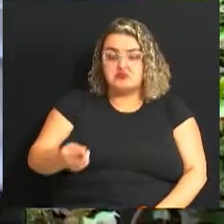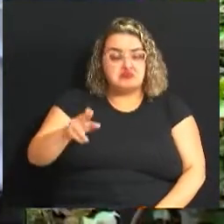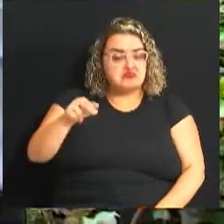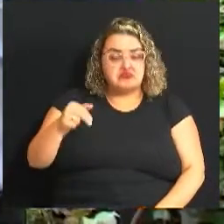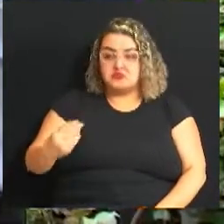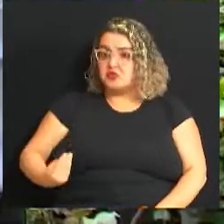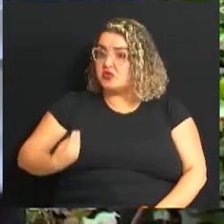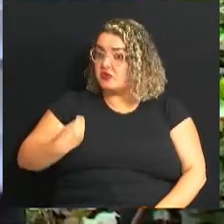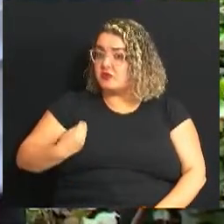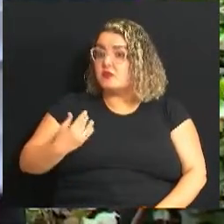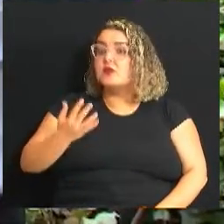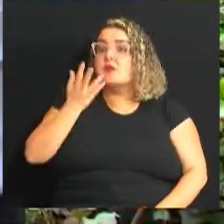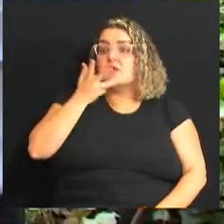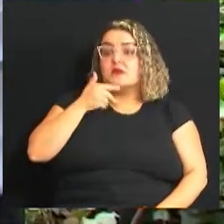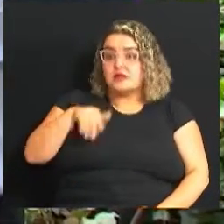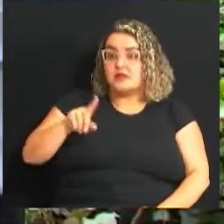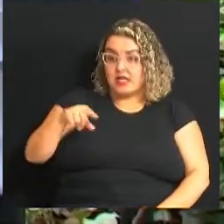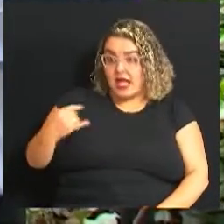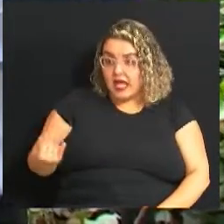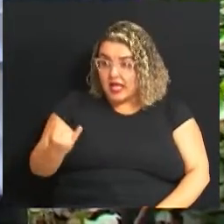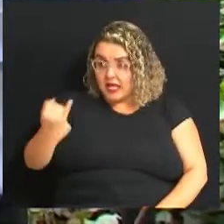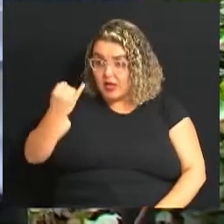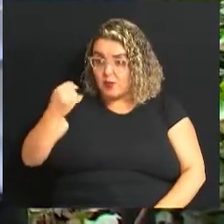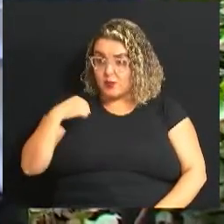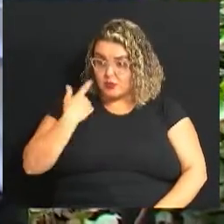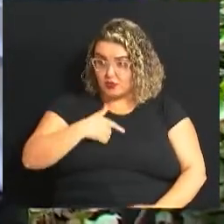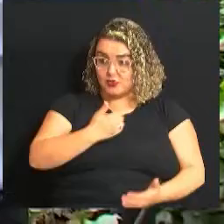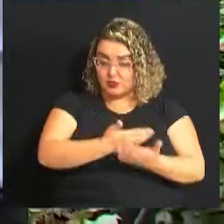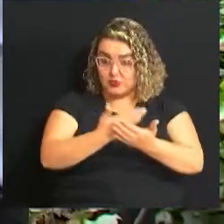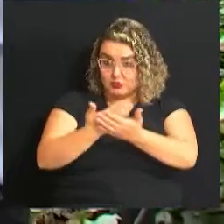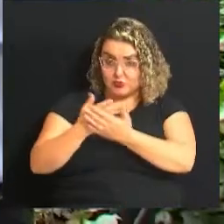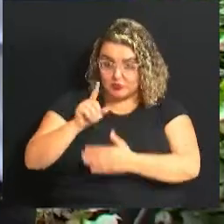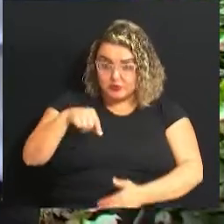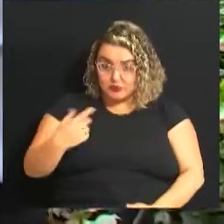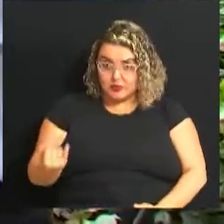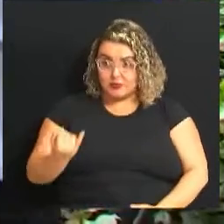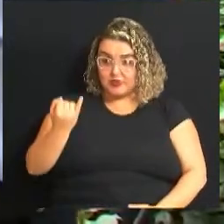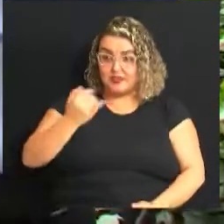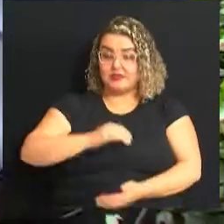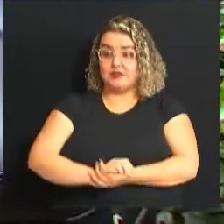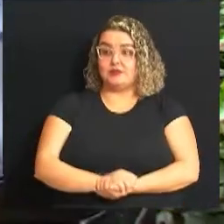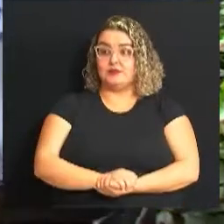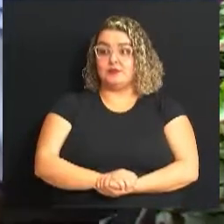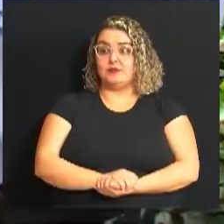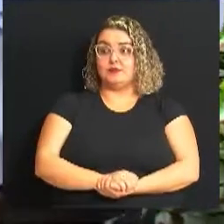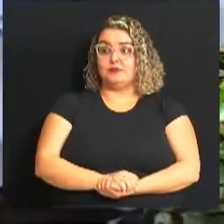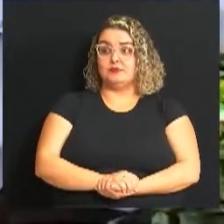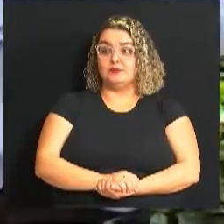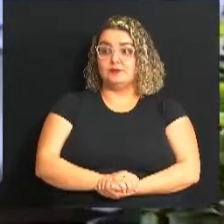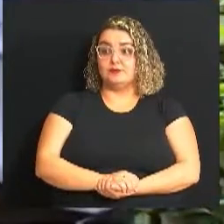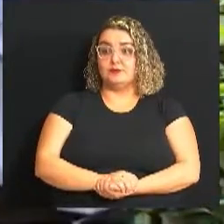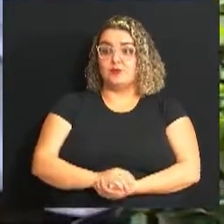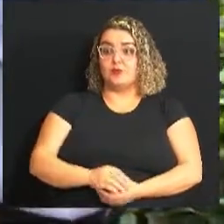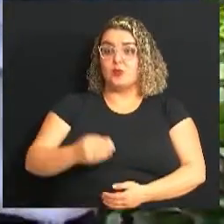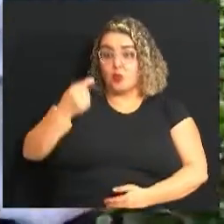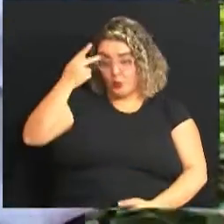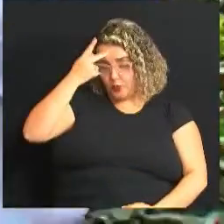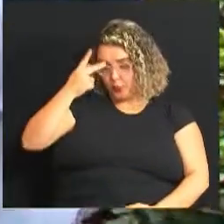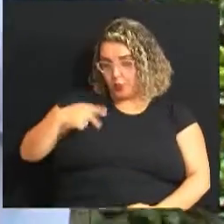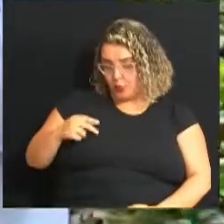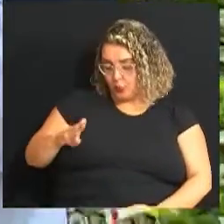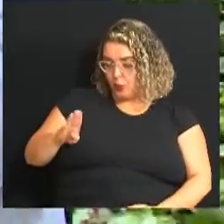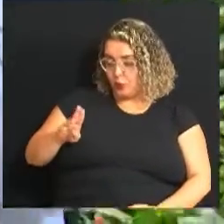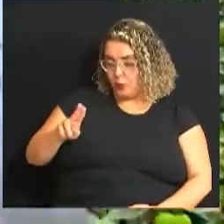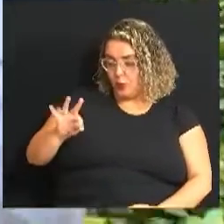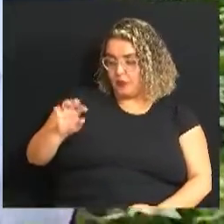Para as crianças é muito importante, para os nossos estudantes também esse momento. Bom, o Butantã tem um papel